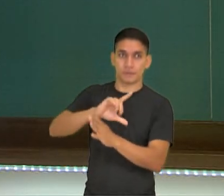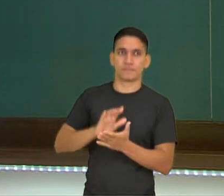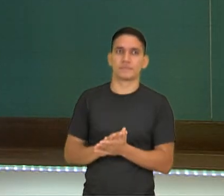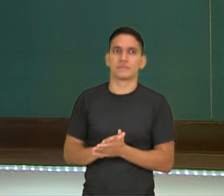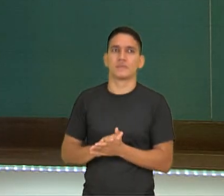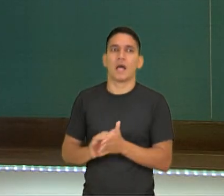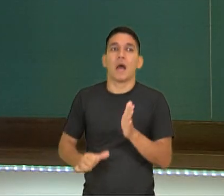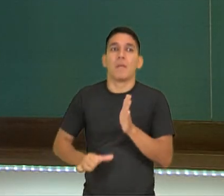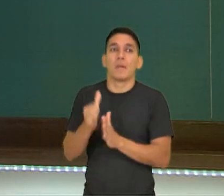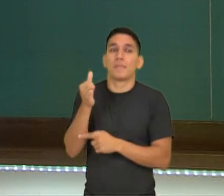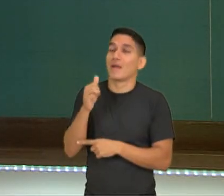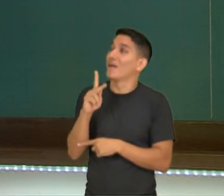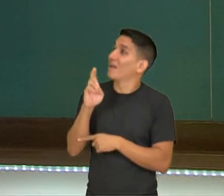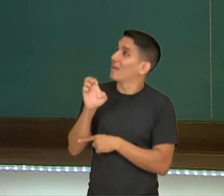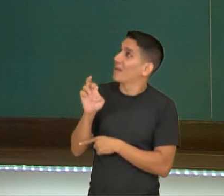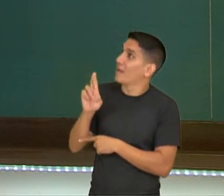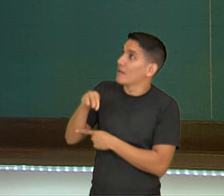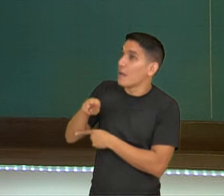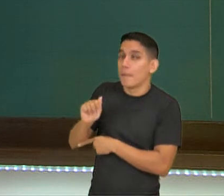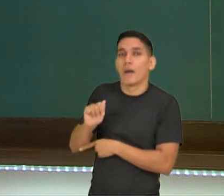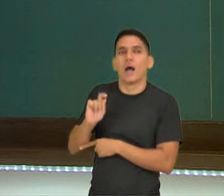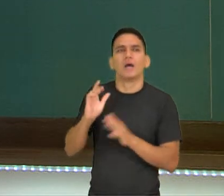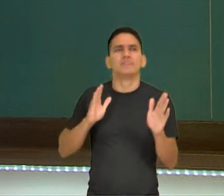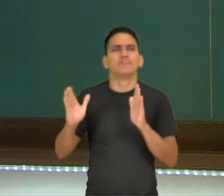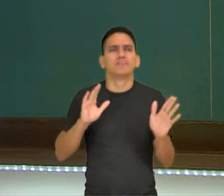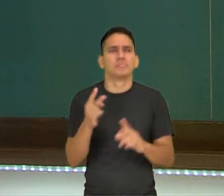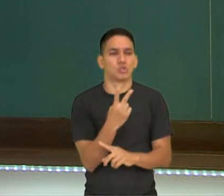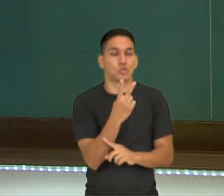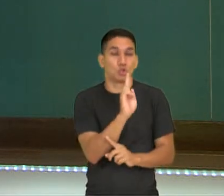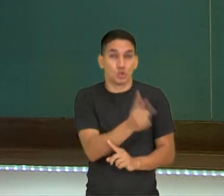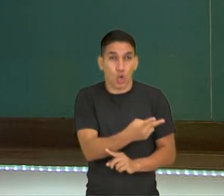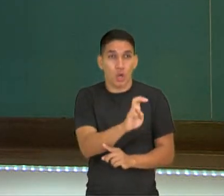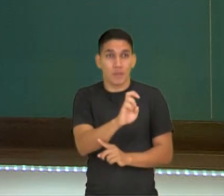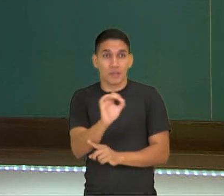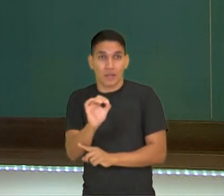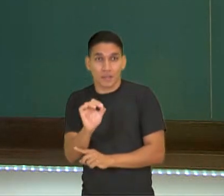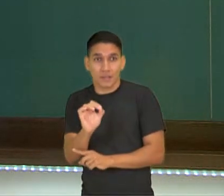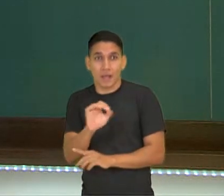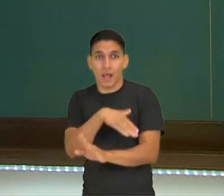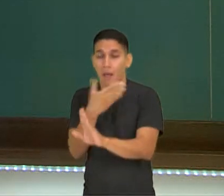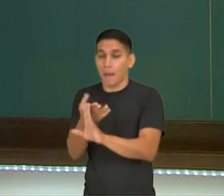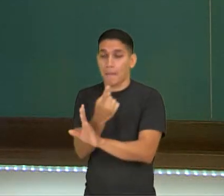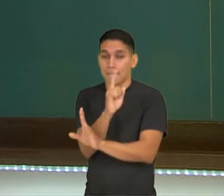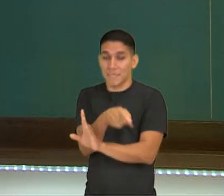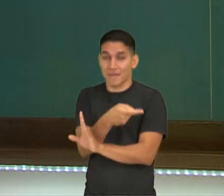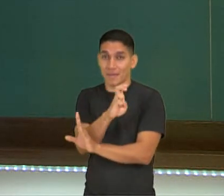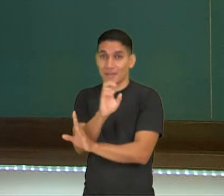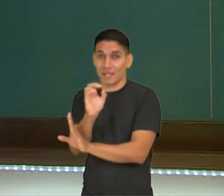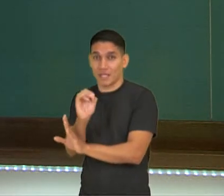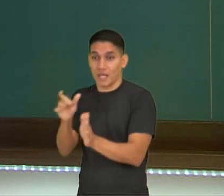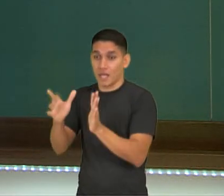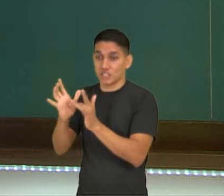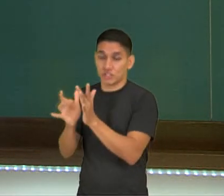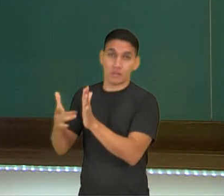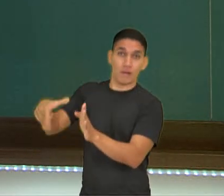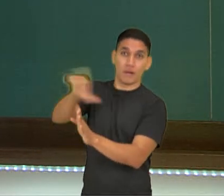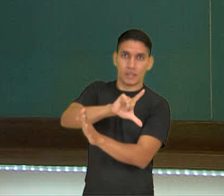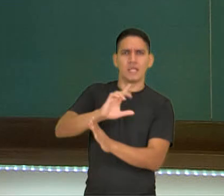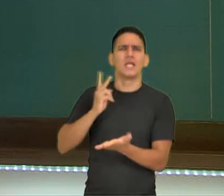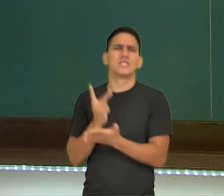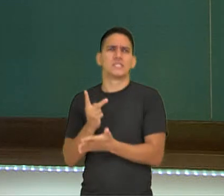é Kerma, 2.500 a 1.500 anos antes de Cristo. Então os cuxitas sempre se concentraram suas